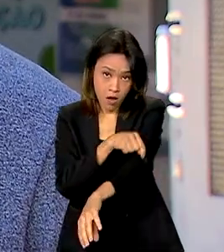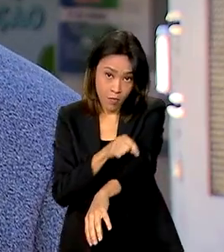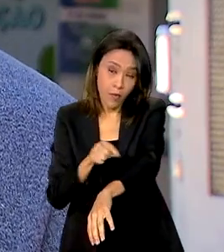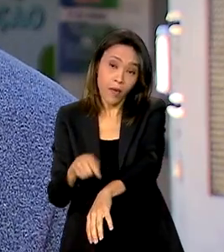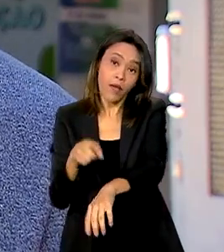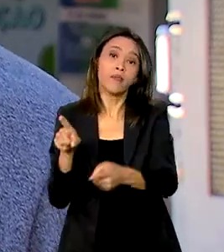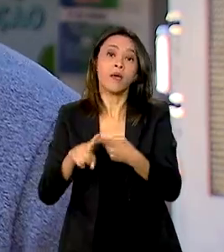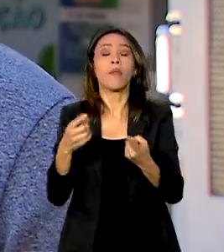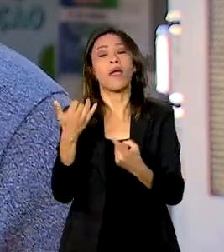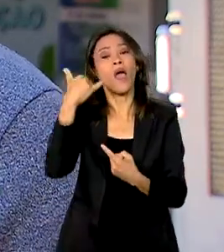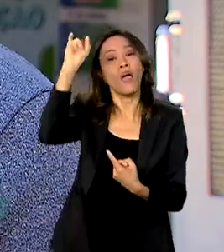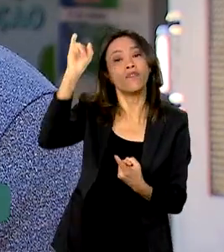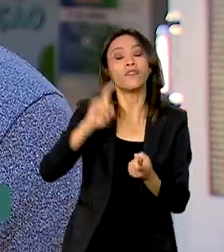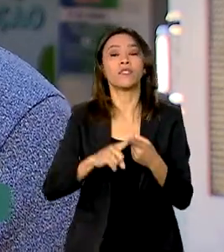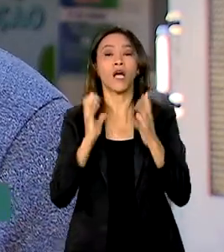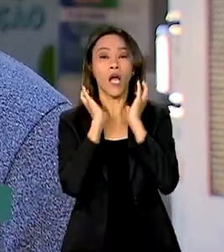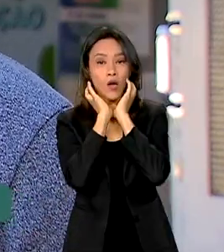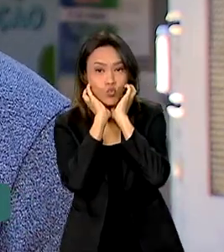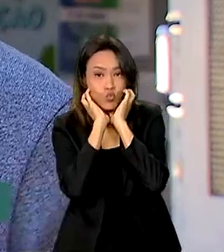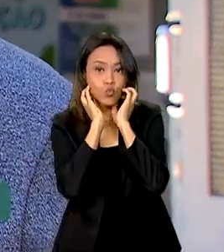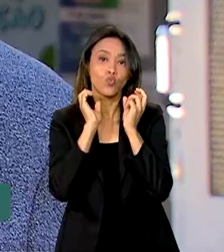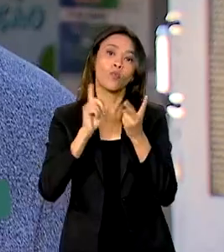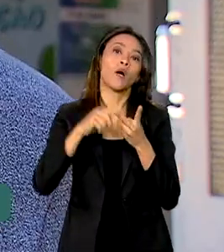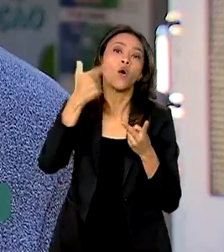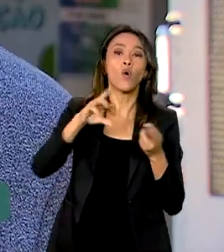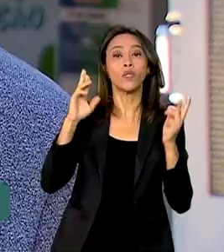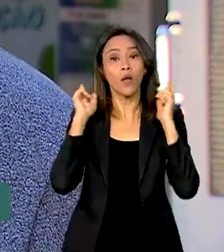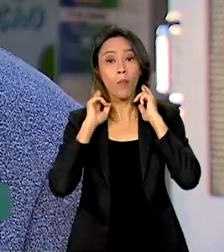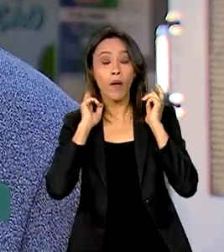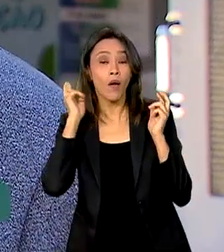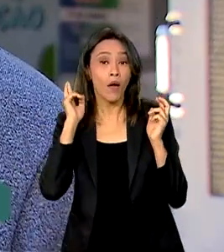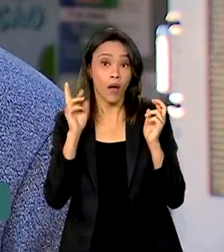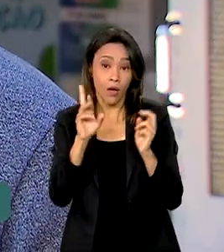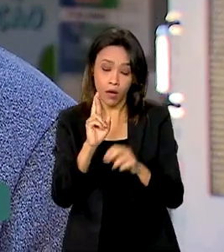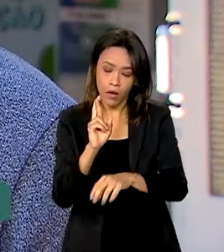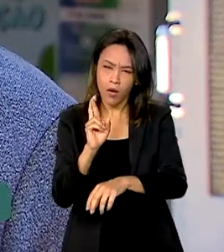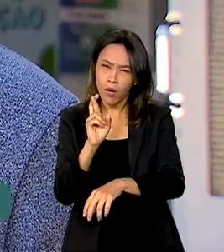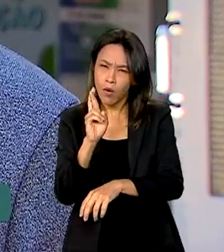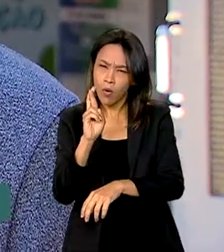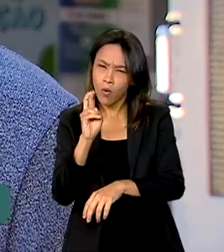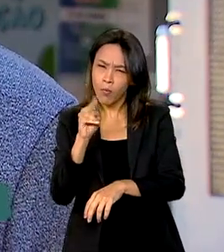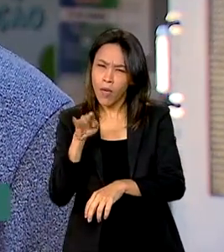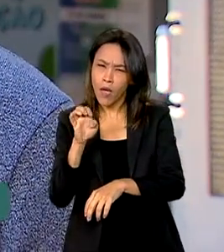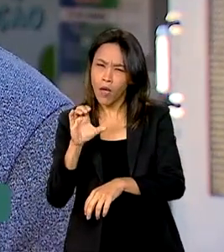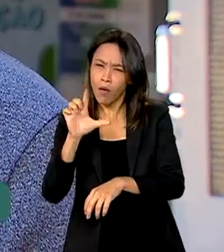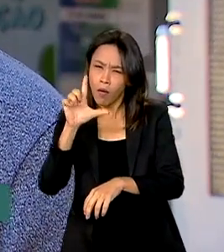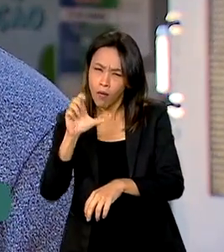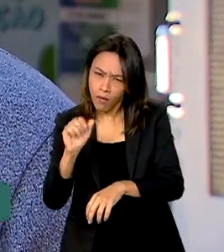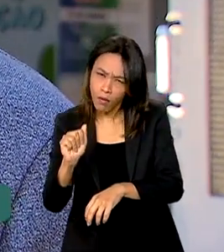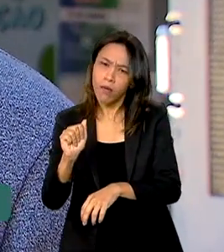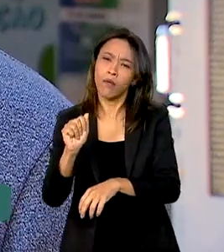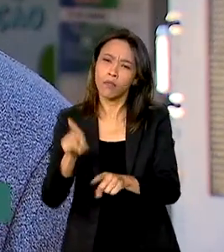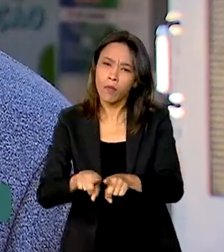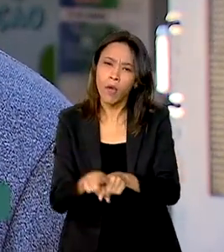também caxumba e rubéola, também que eram problemas importantes de saúde pública, então você está ganhando proteção para